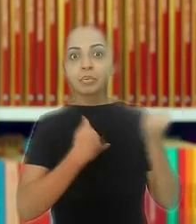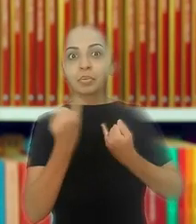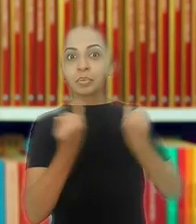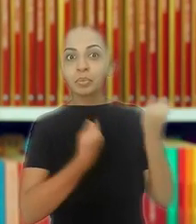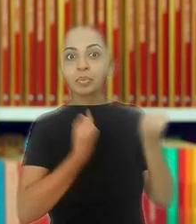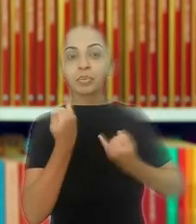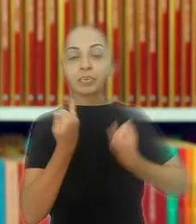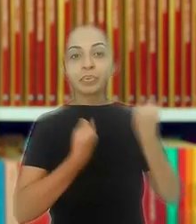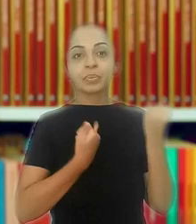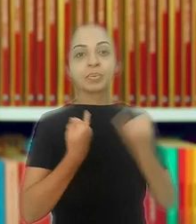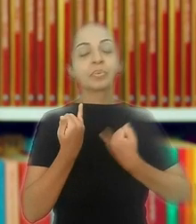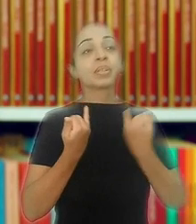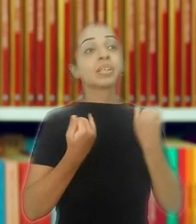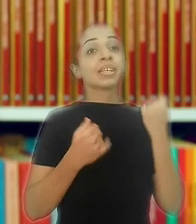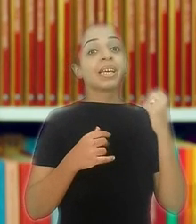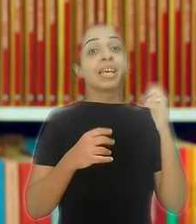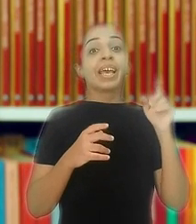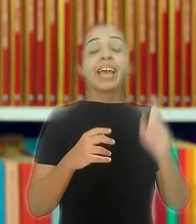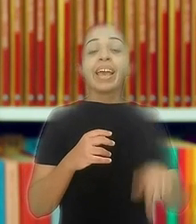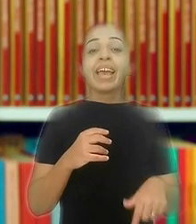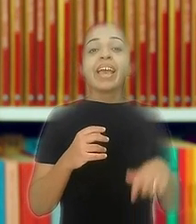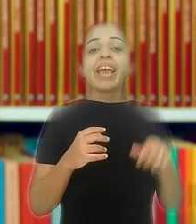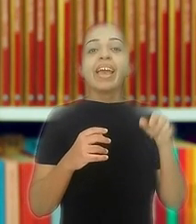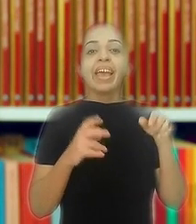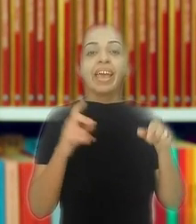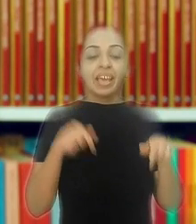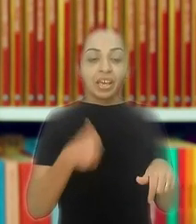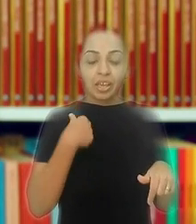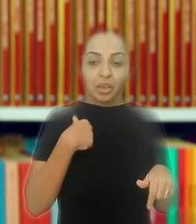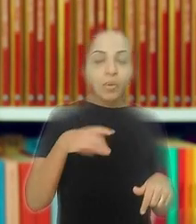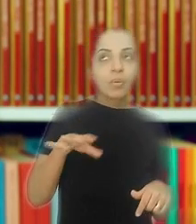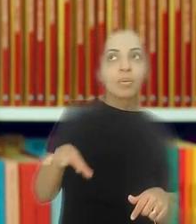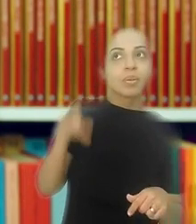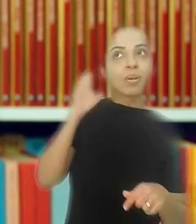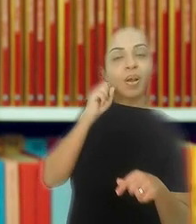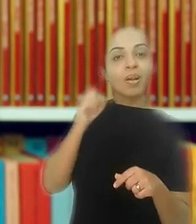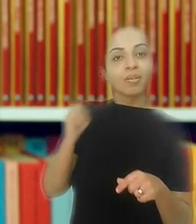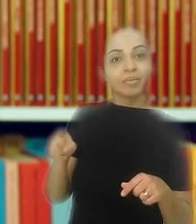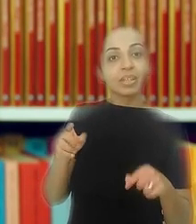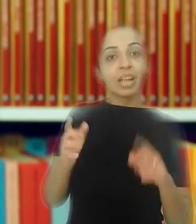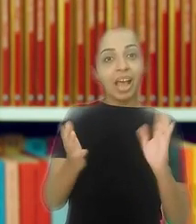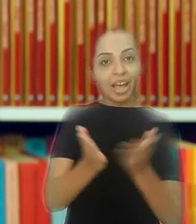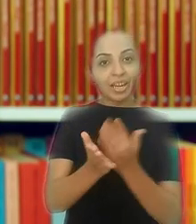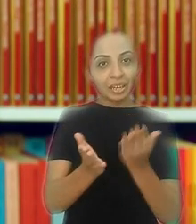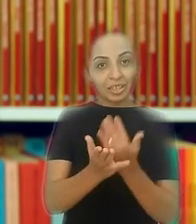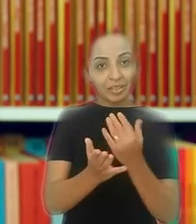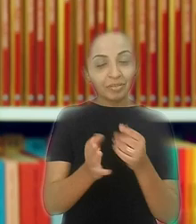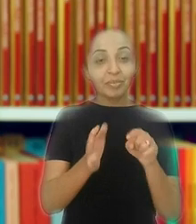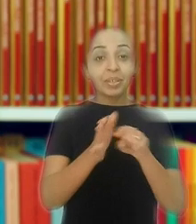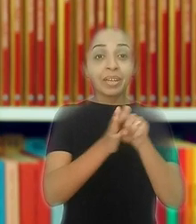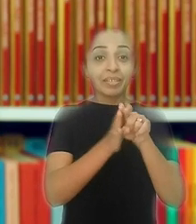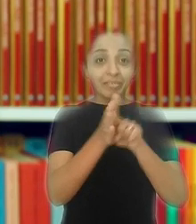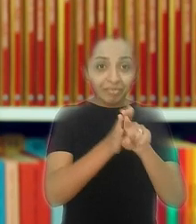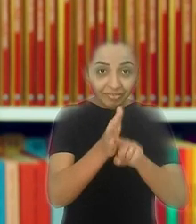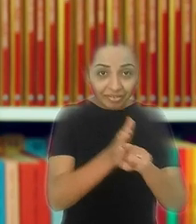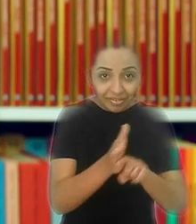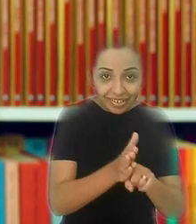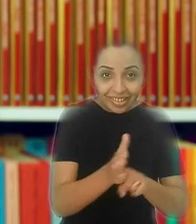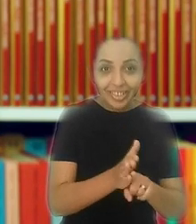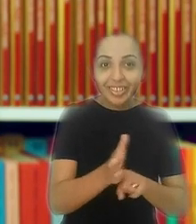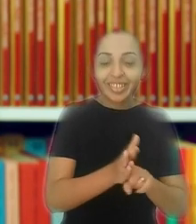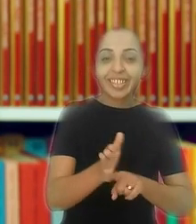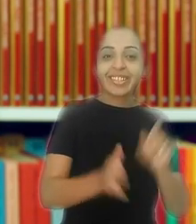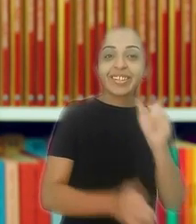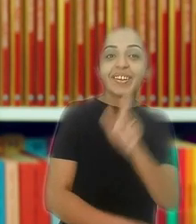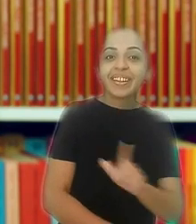sabem dessa história aqui de cós salteado e eu li esse trabalho do Thales Rodrigues aqui que ele faz uma investigação ao melhor estilo do